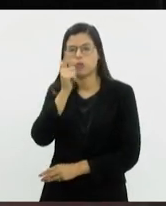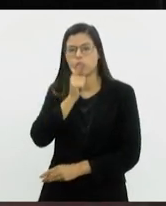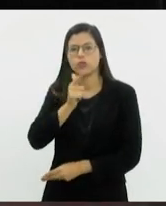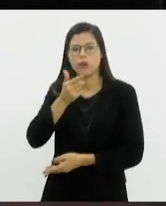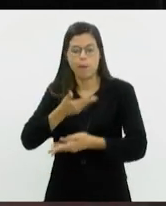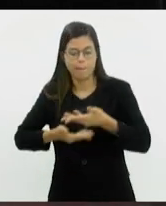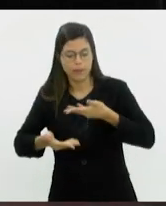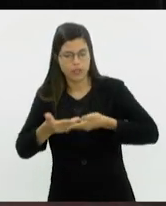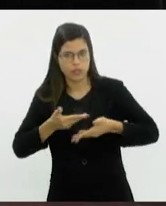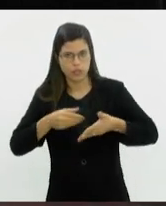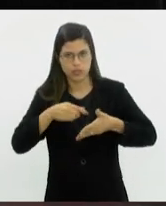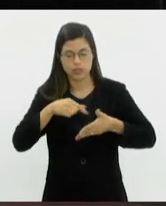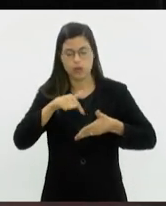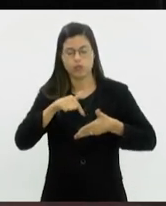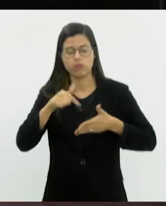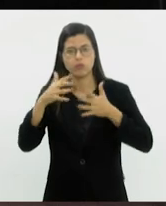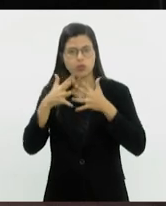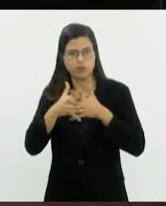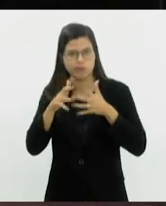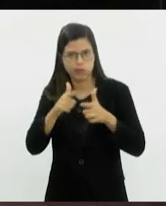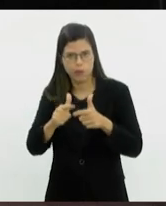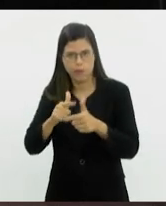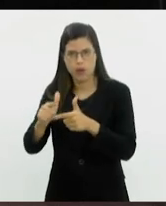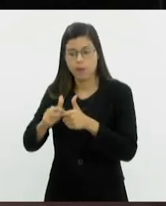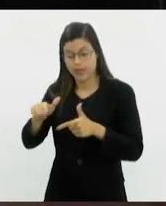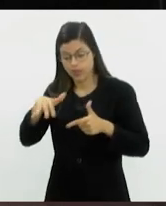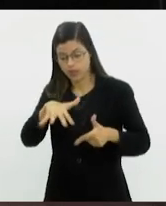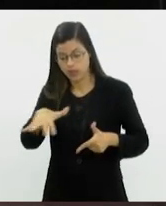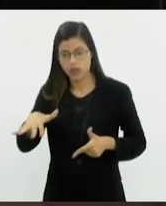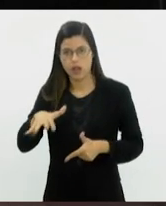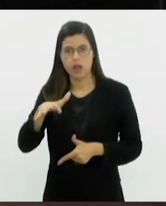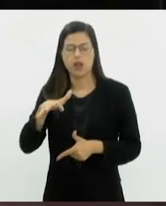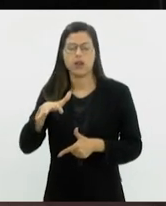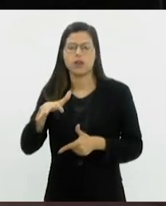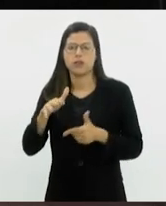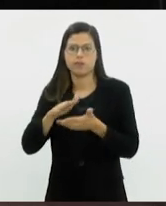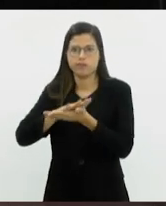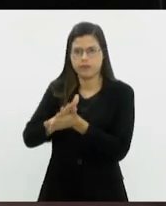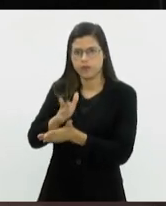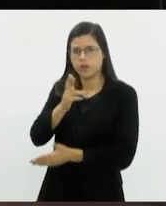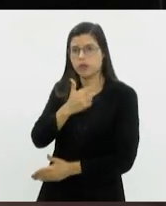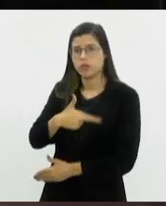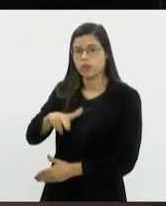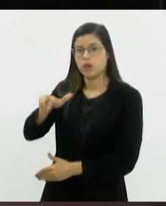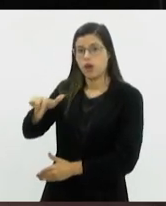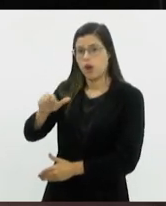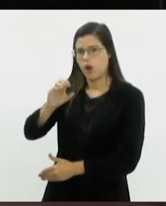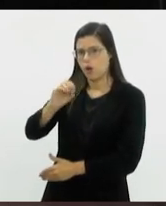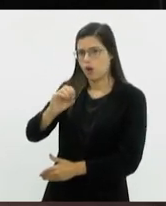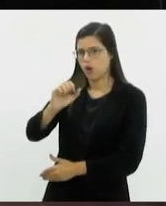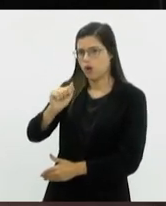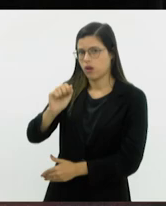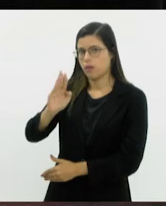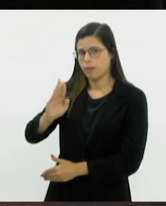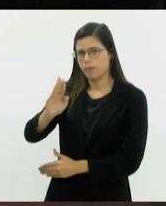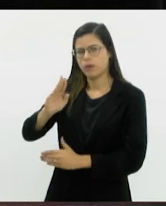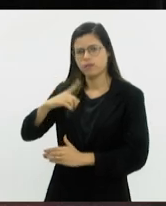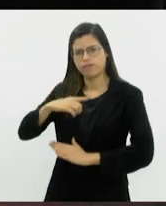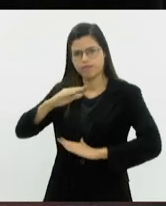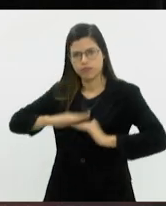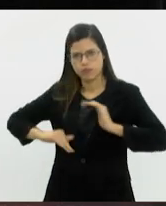de Conflitos no campo da intolerância religiosa. A OAB, com profissionais capacitados, em parceria